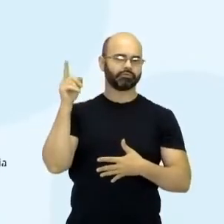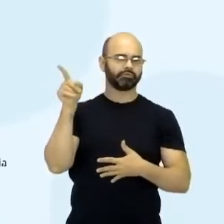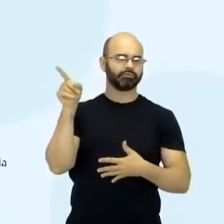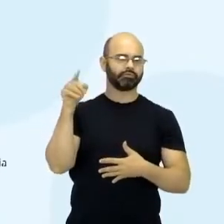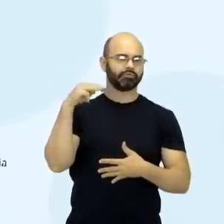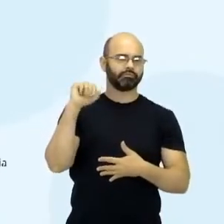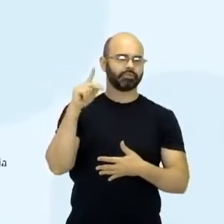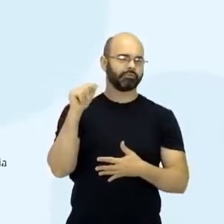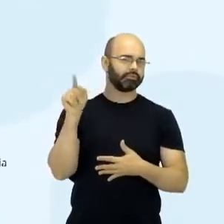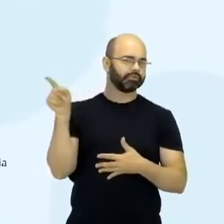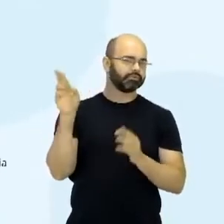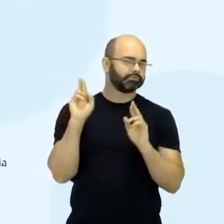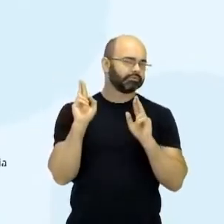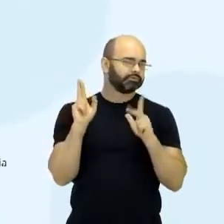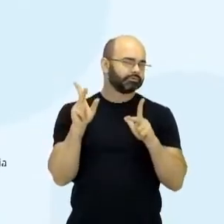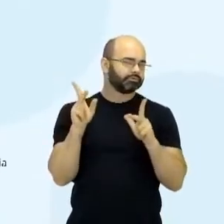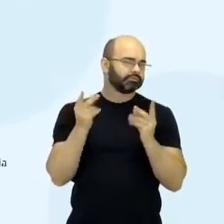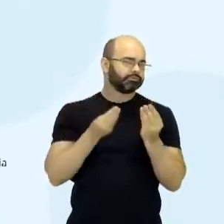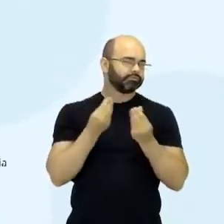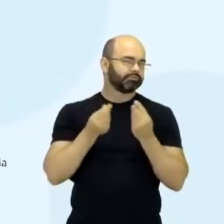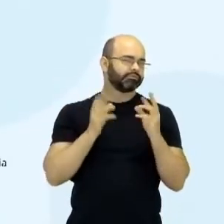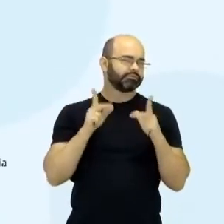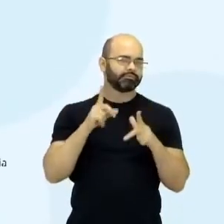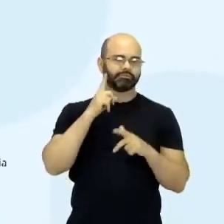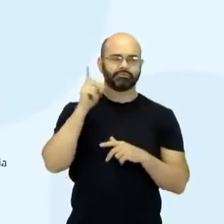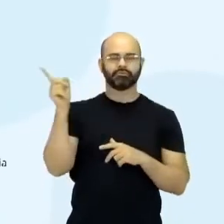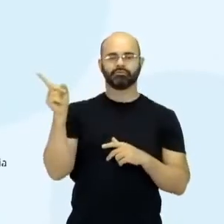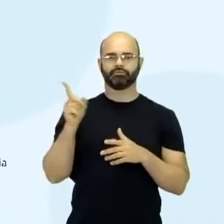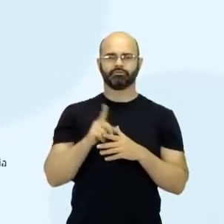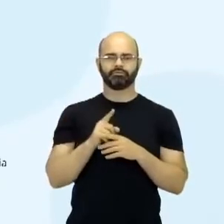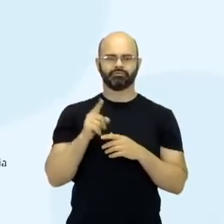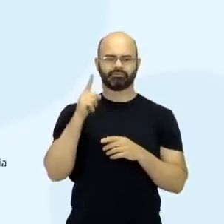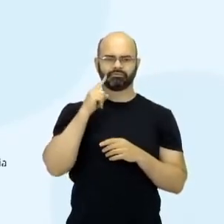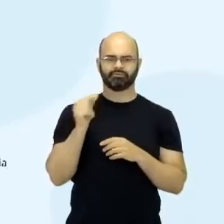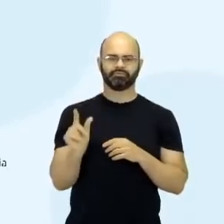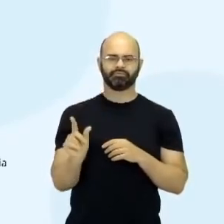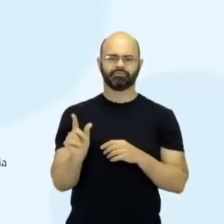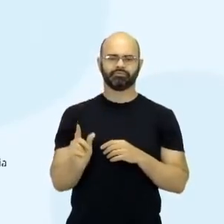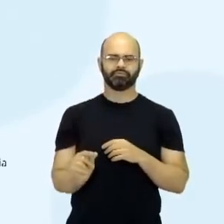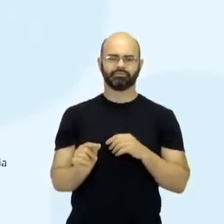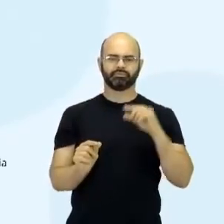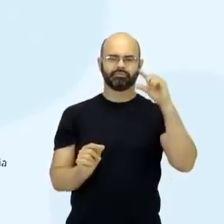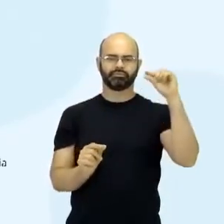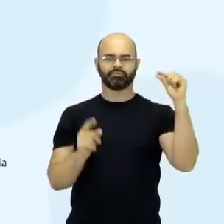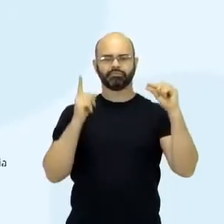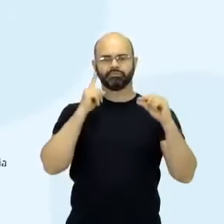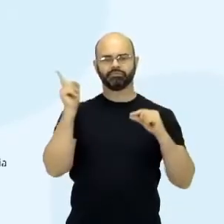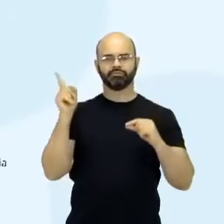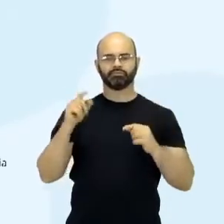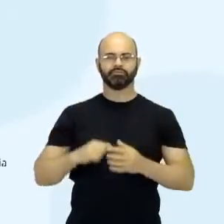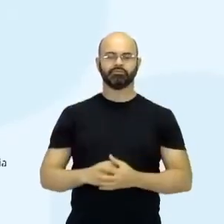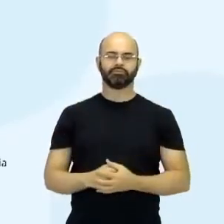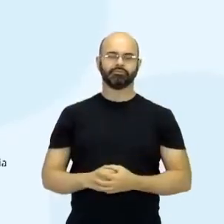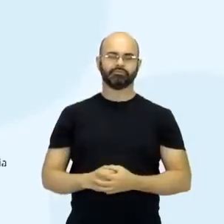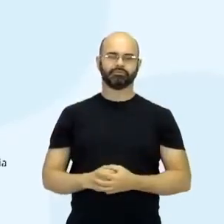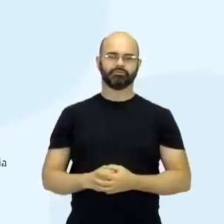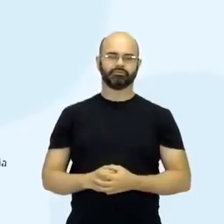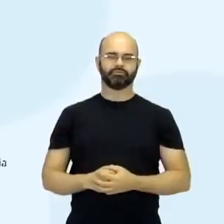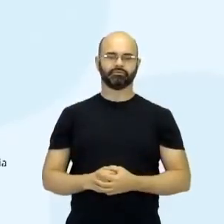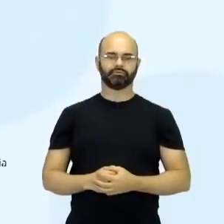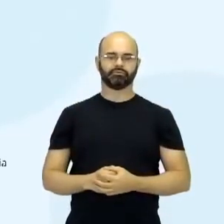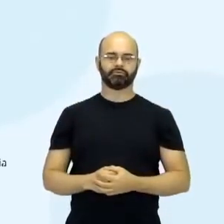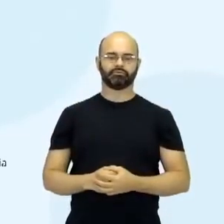do mapa ela está diferente, né? Vocês viram que ele tem um biquinho, né? Tem um biquinho aqui, ó. Porque se a gente olhar o